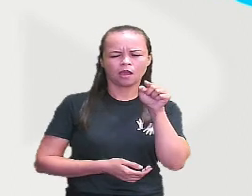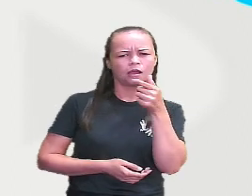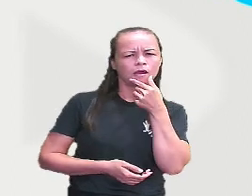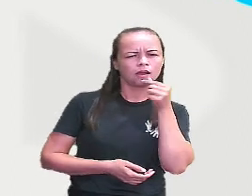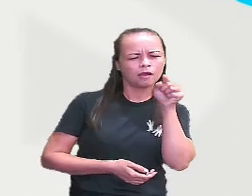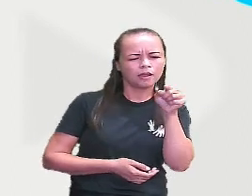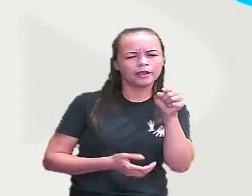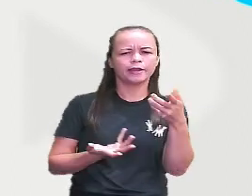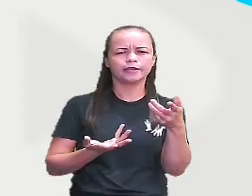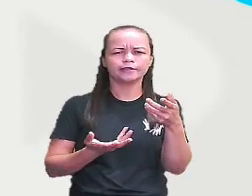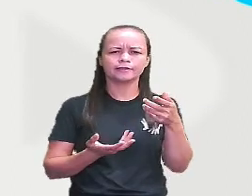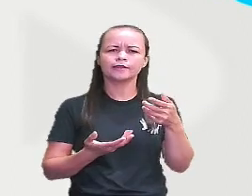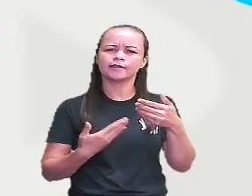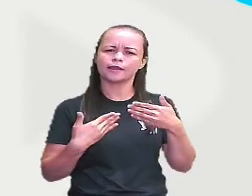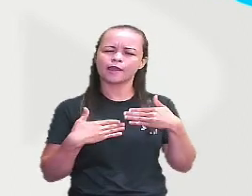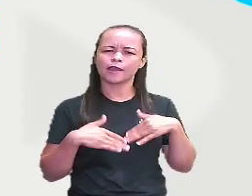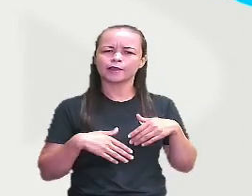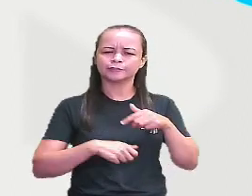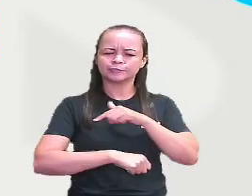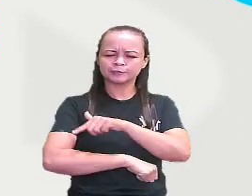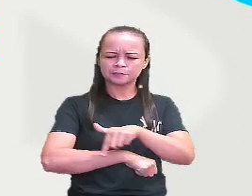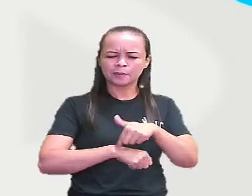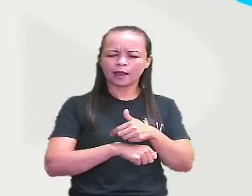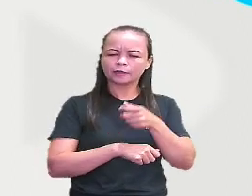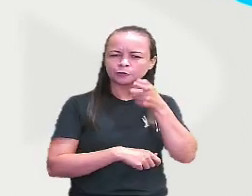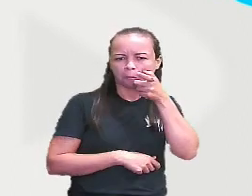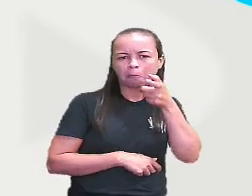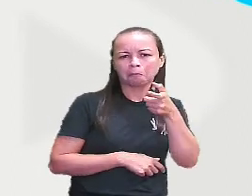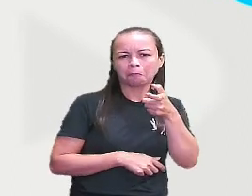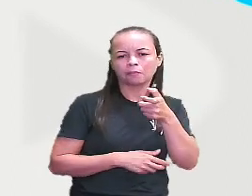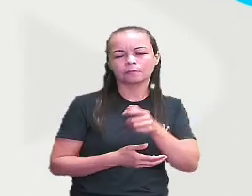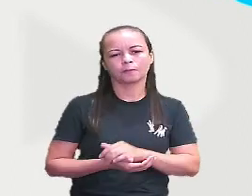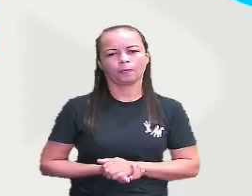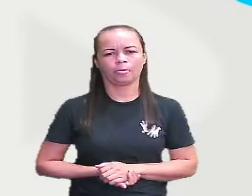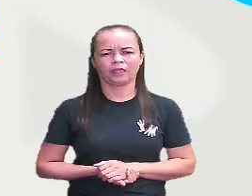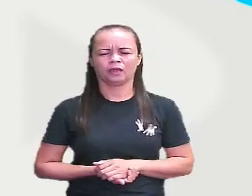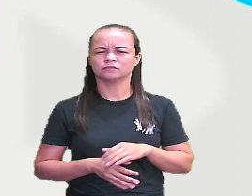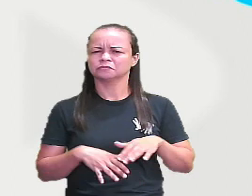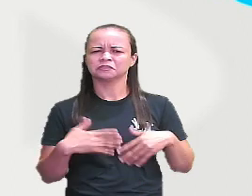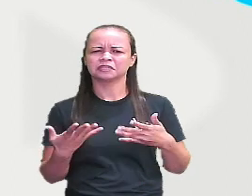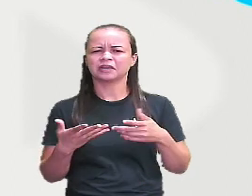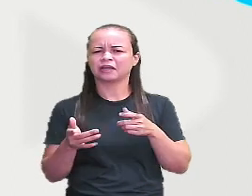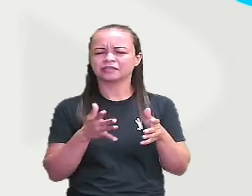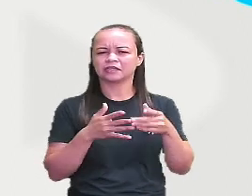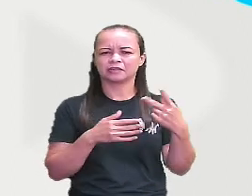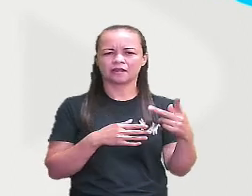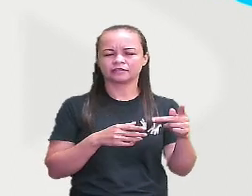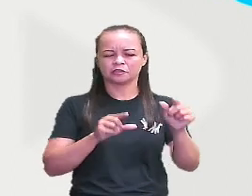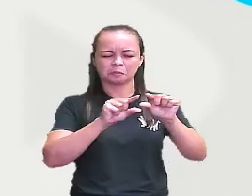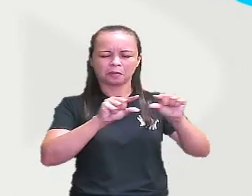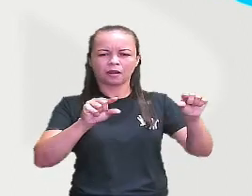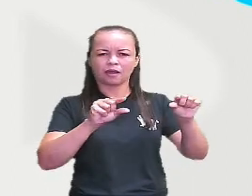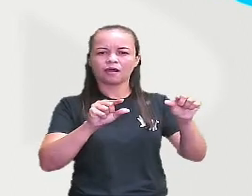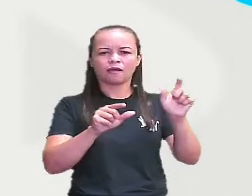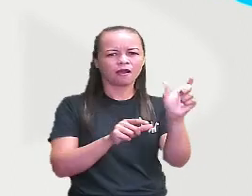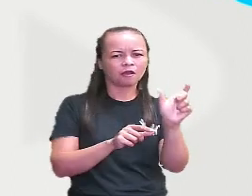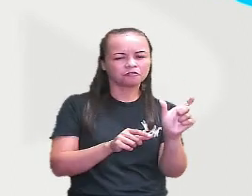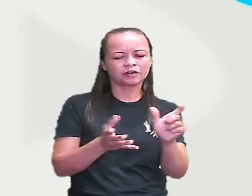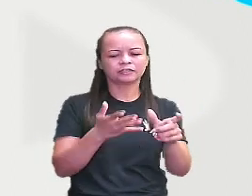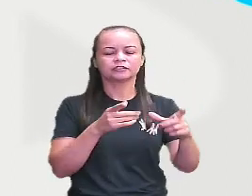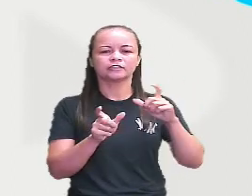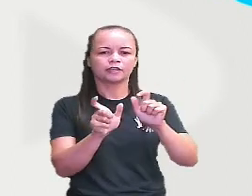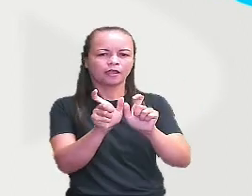muito atencioso. Será que nessa frase tem um jogo com palavras que são antônimas entre si? Ele